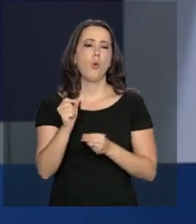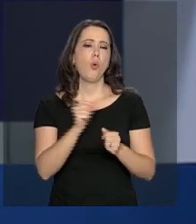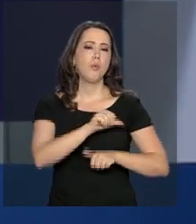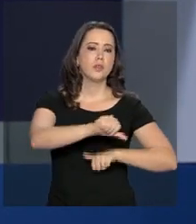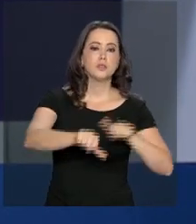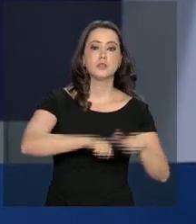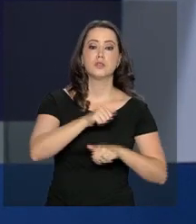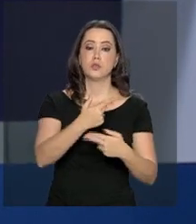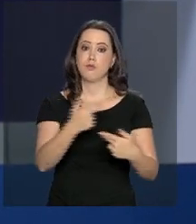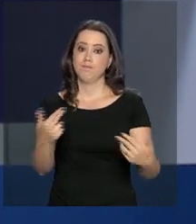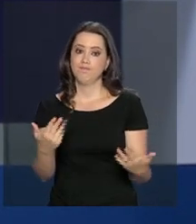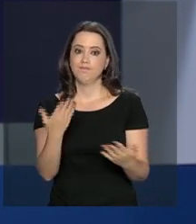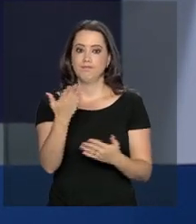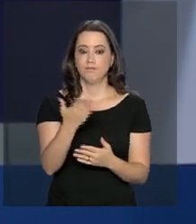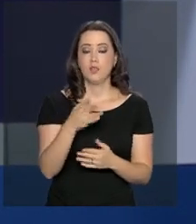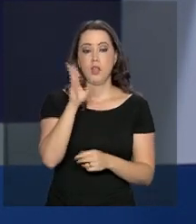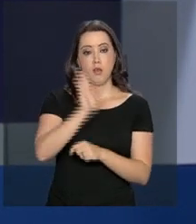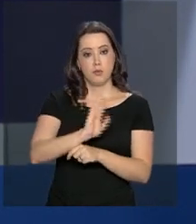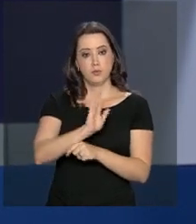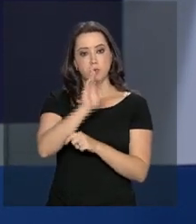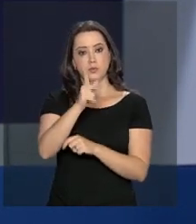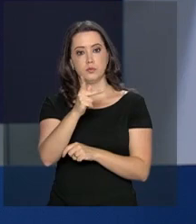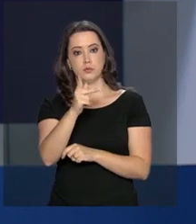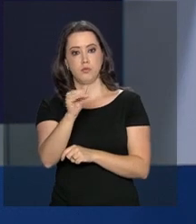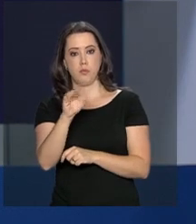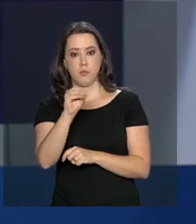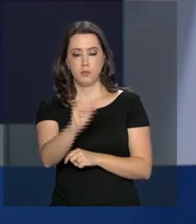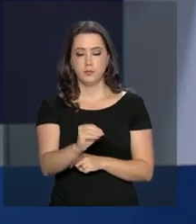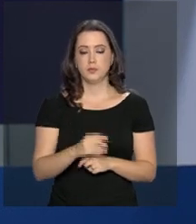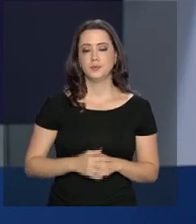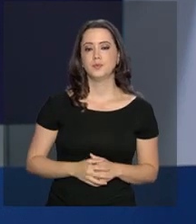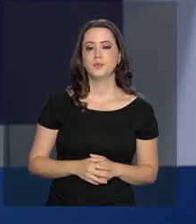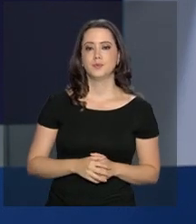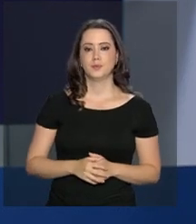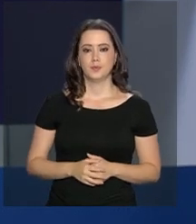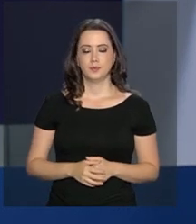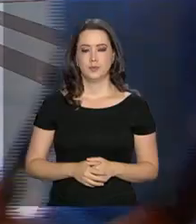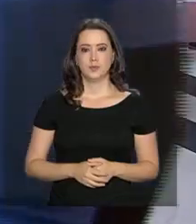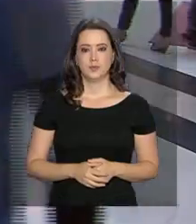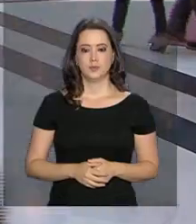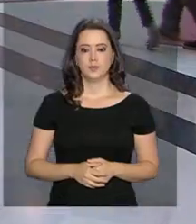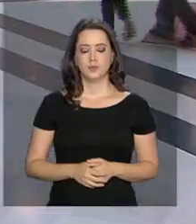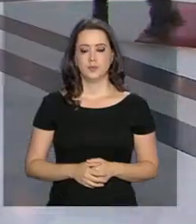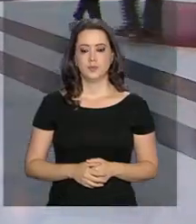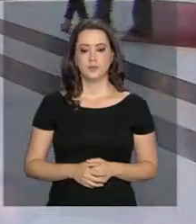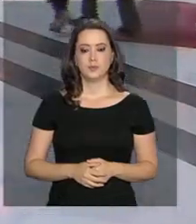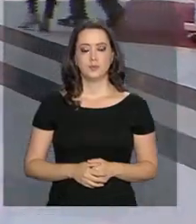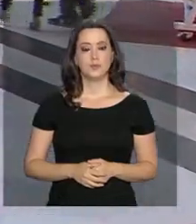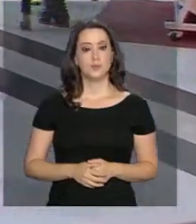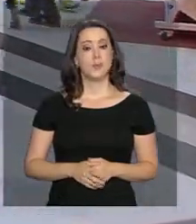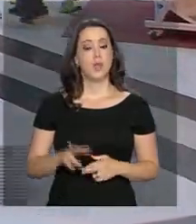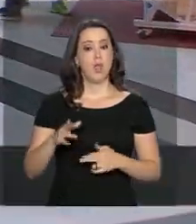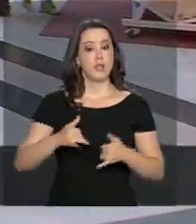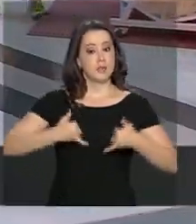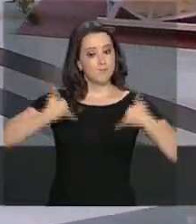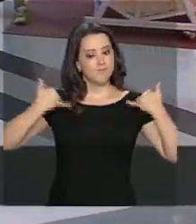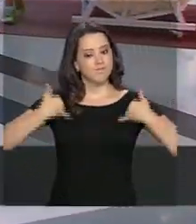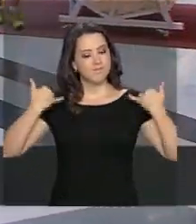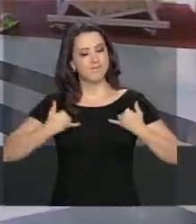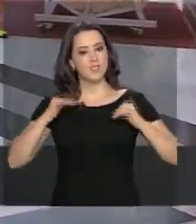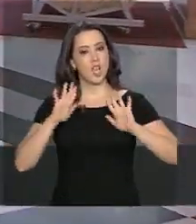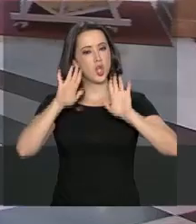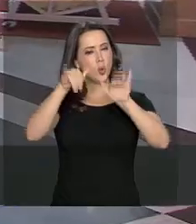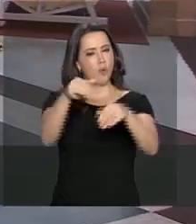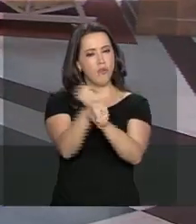realizar a troca desses produtos. A reportagem é de Pablo Mundinho. Com as festas de fim de